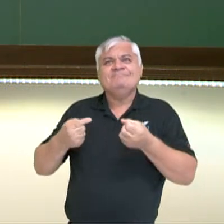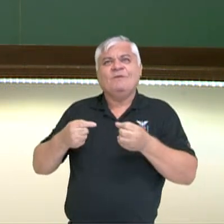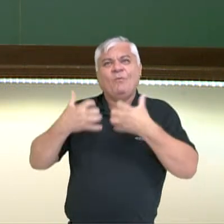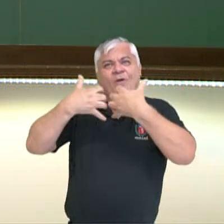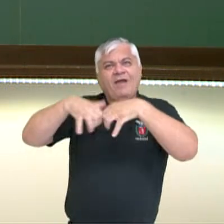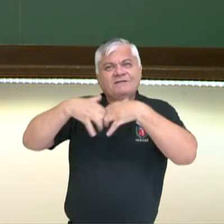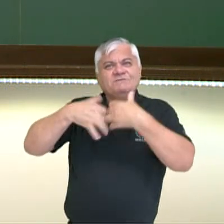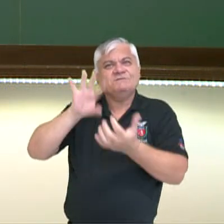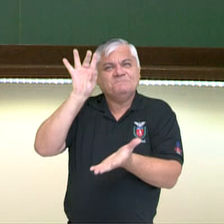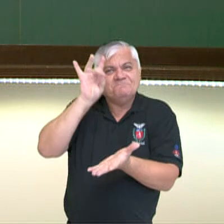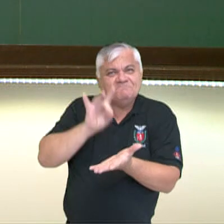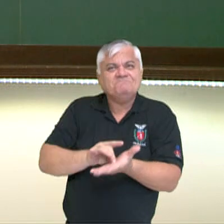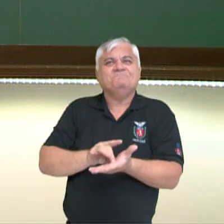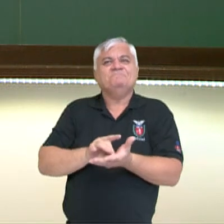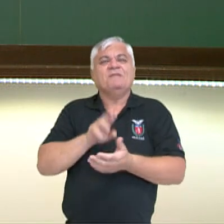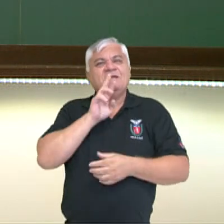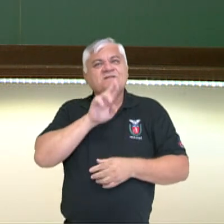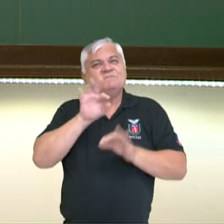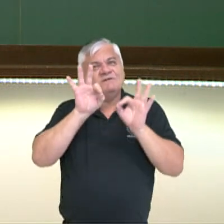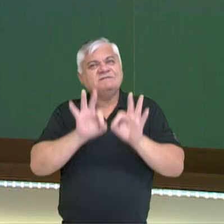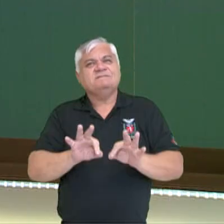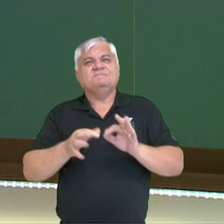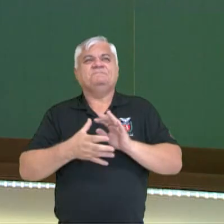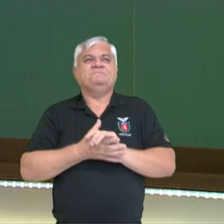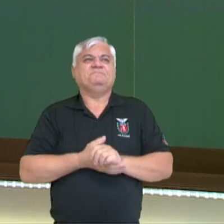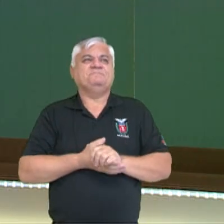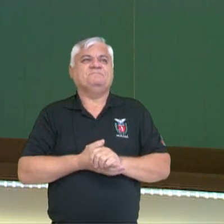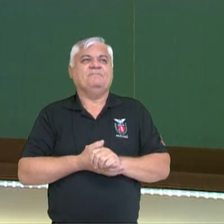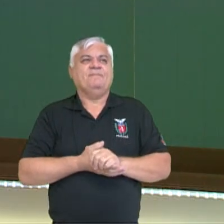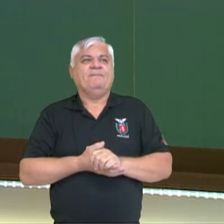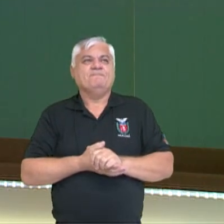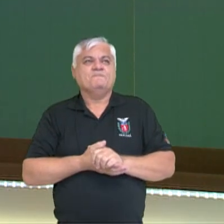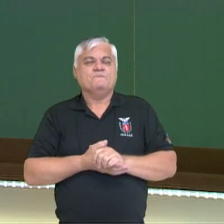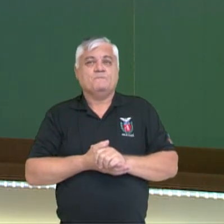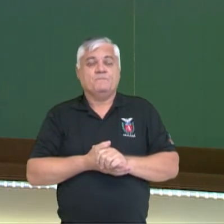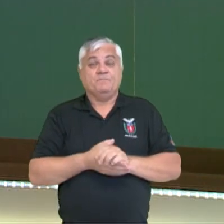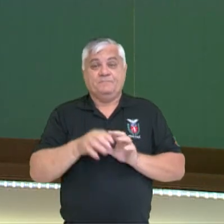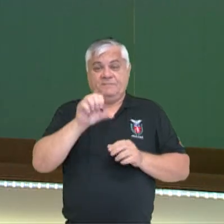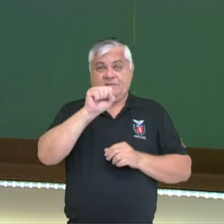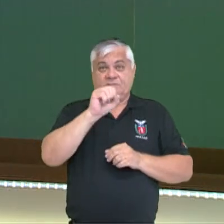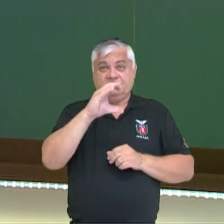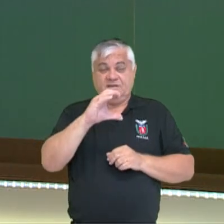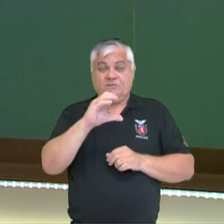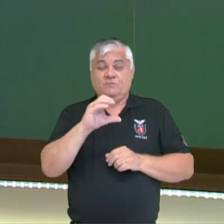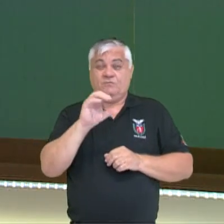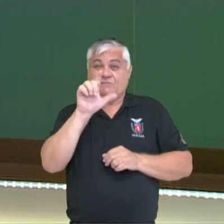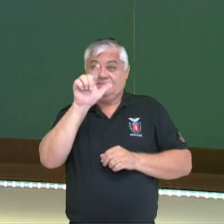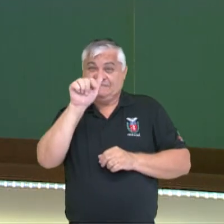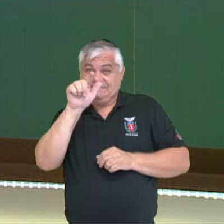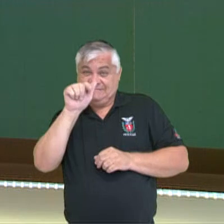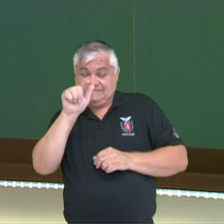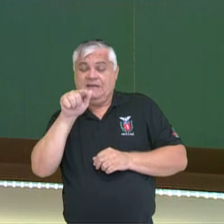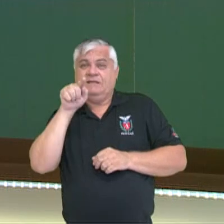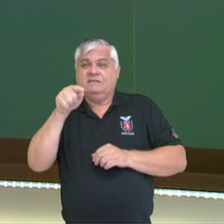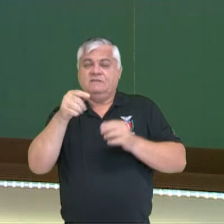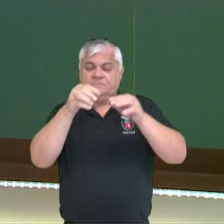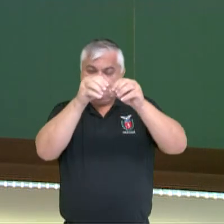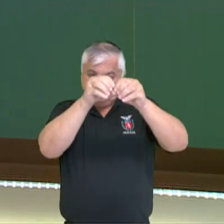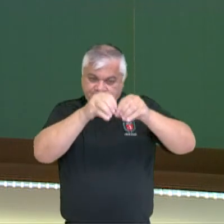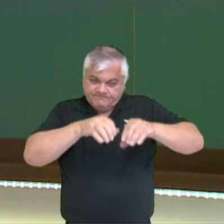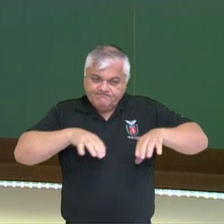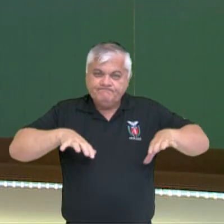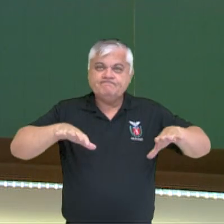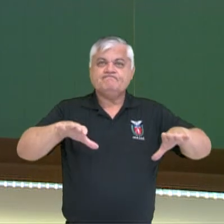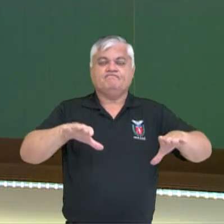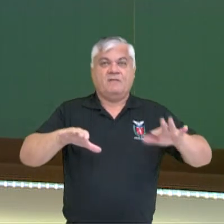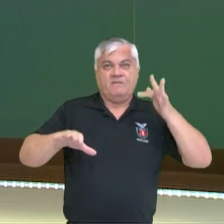raciocínio para se dar uma resposta como essa. No século XVII, a gente teve a separação da ciência